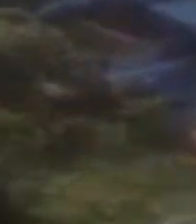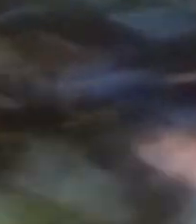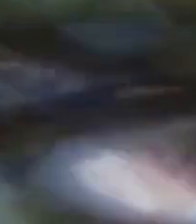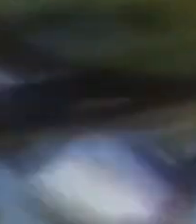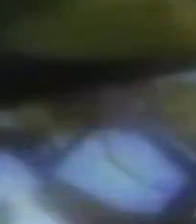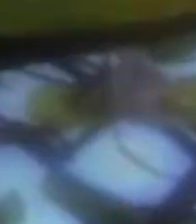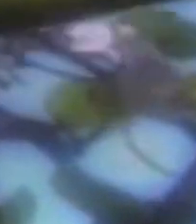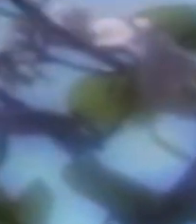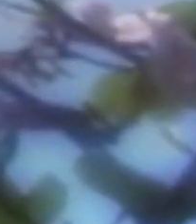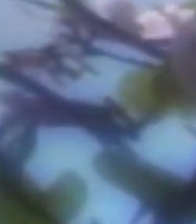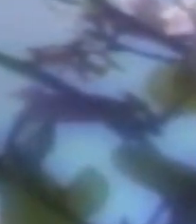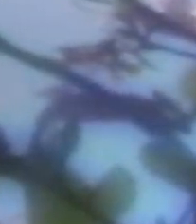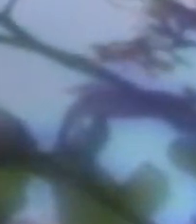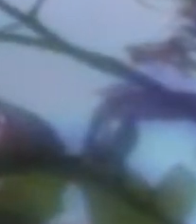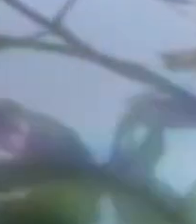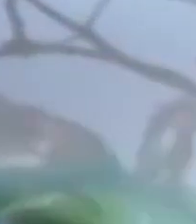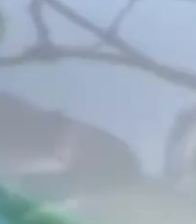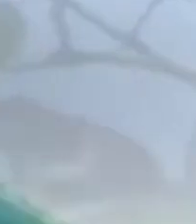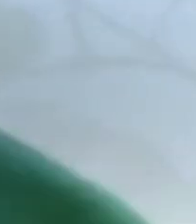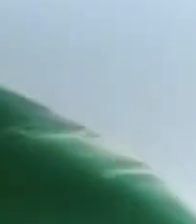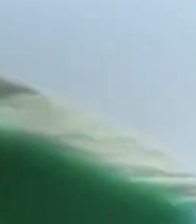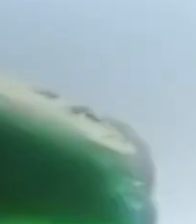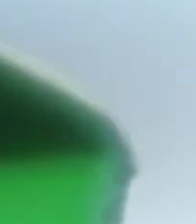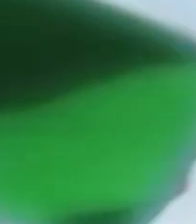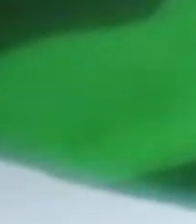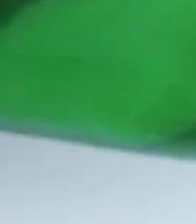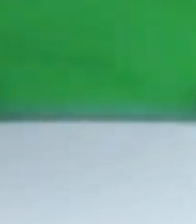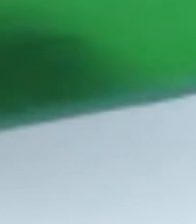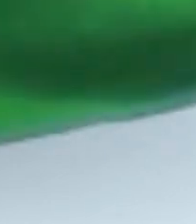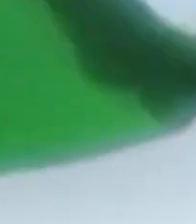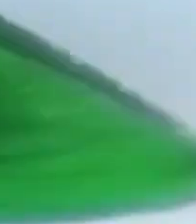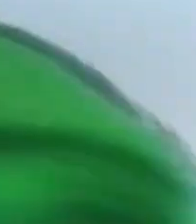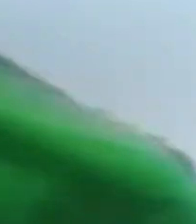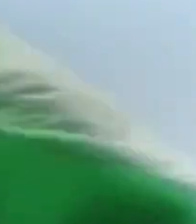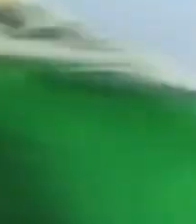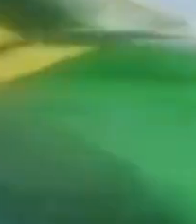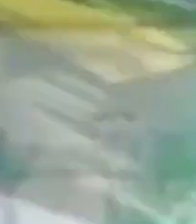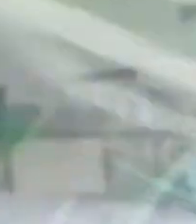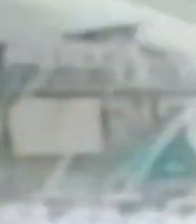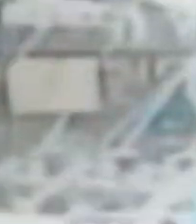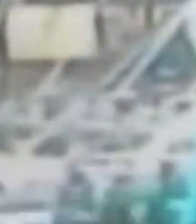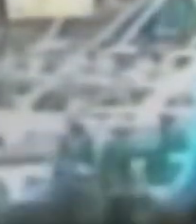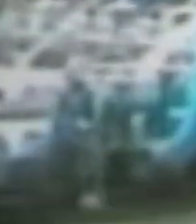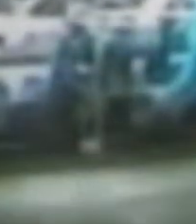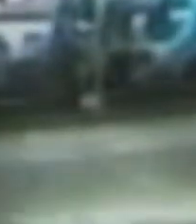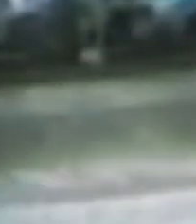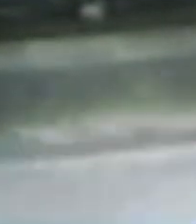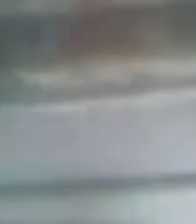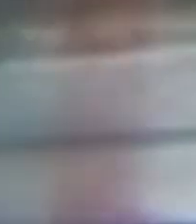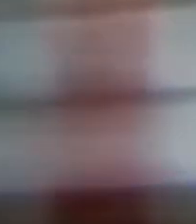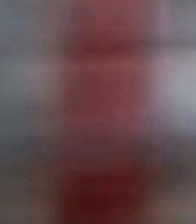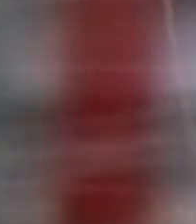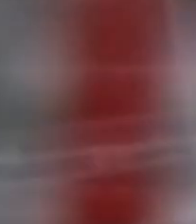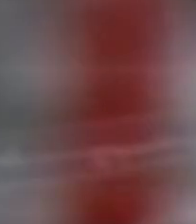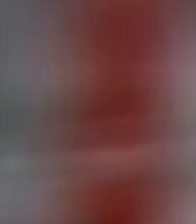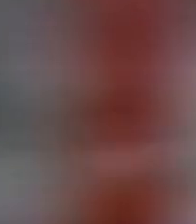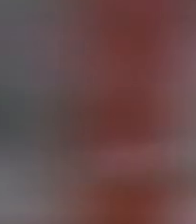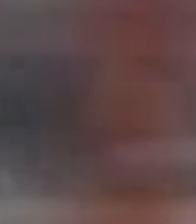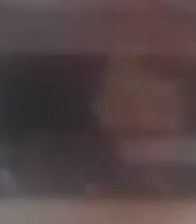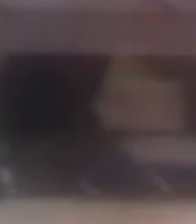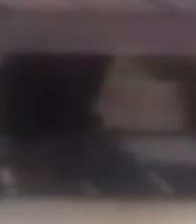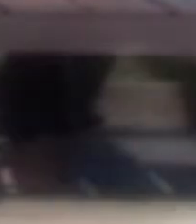no patamar do pai. Né? Só que o patamar era de 10, então nos dava uma preocupação danada. Mas eu estou historiando, né, até com certa alegria, né, já